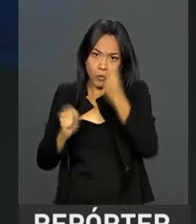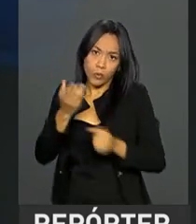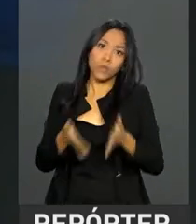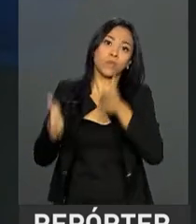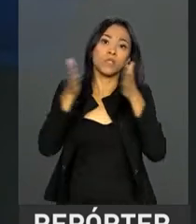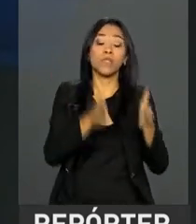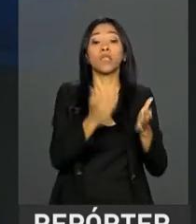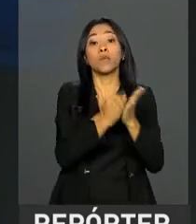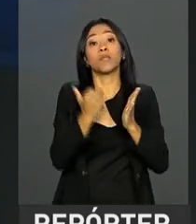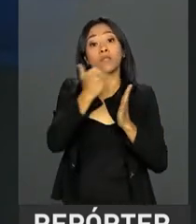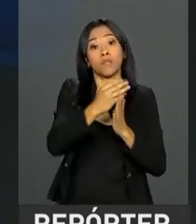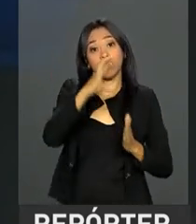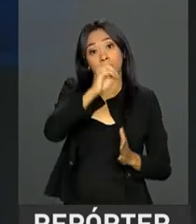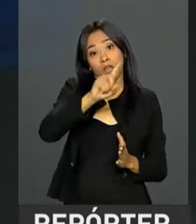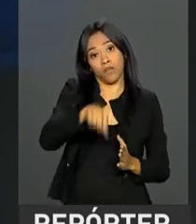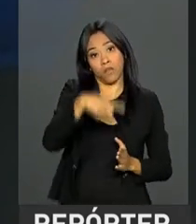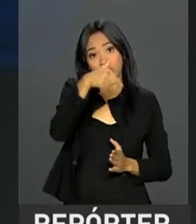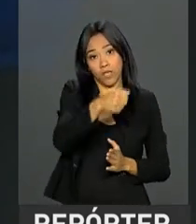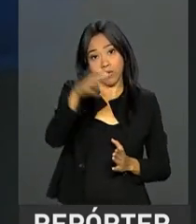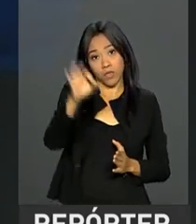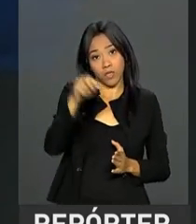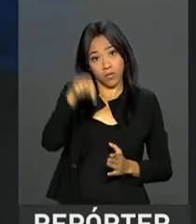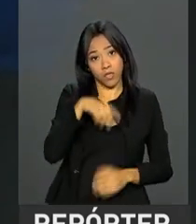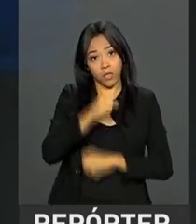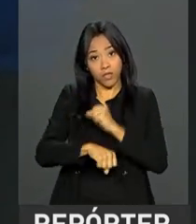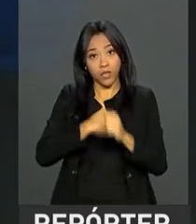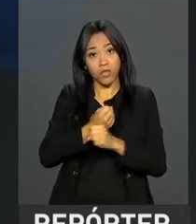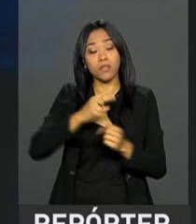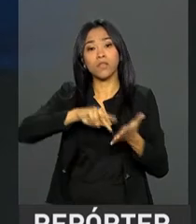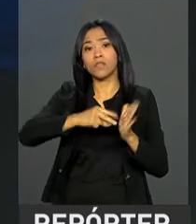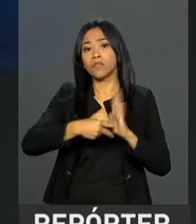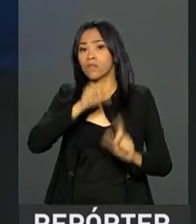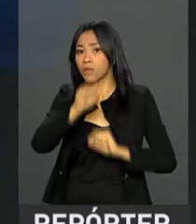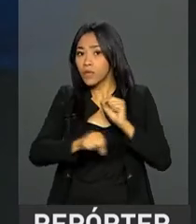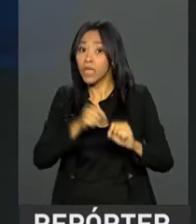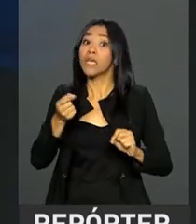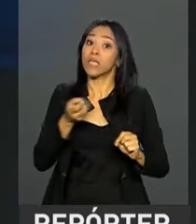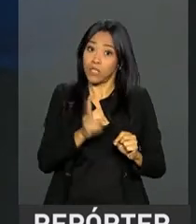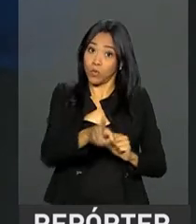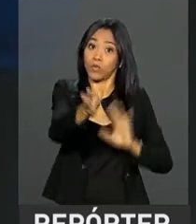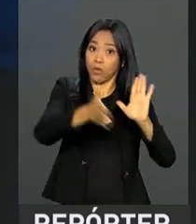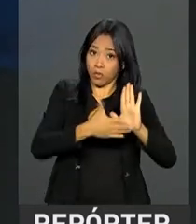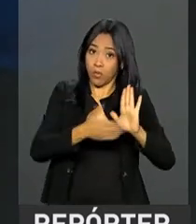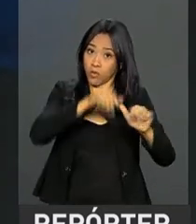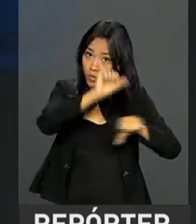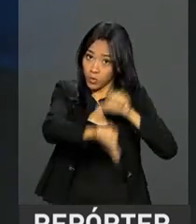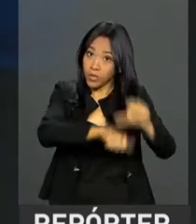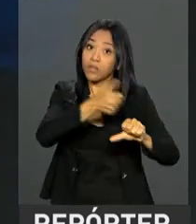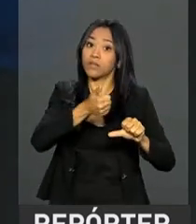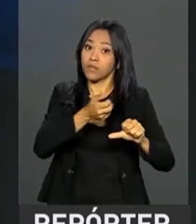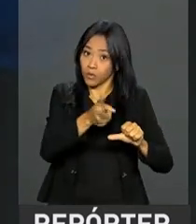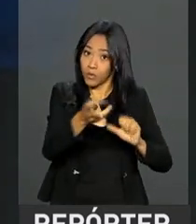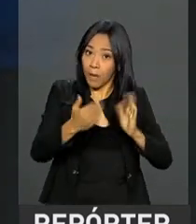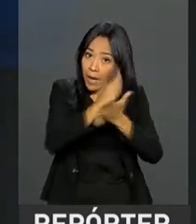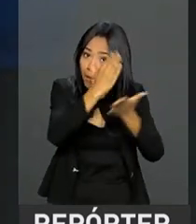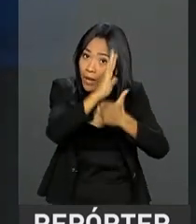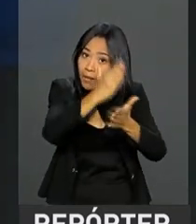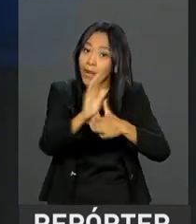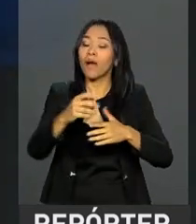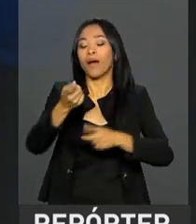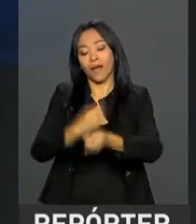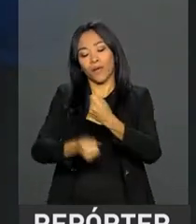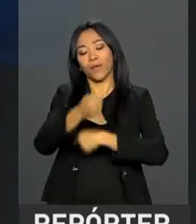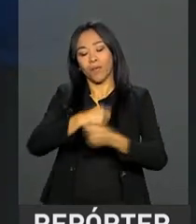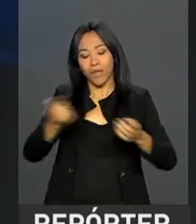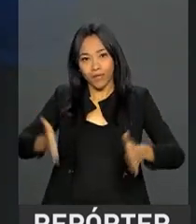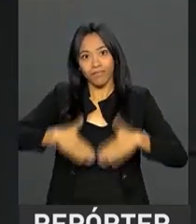de 0,7% neste ano. Sinais que mostram que, se as reformas continuarem a ser aprovadas, a economia nos dará